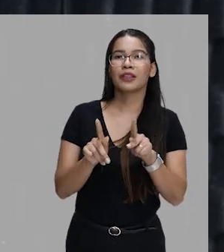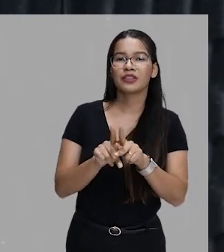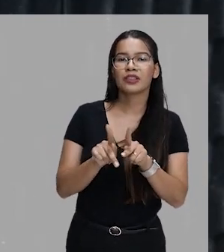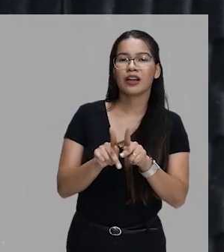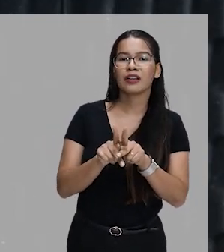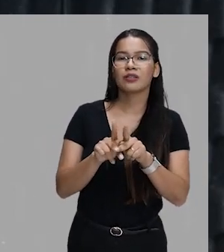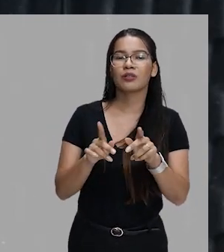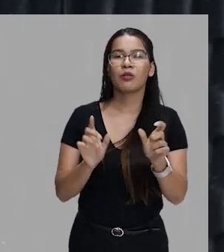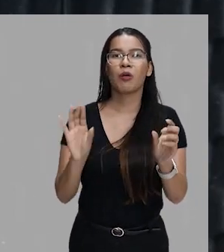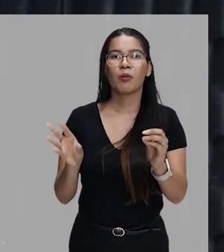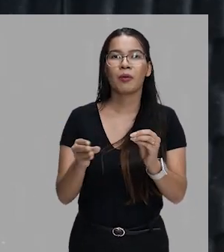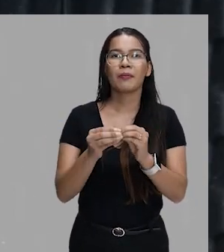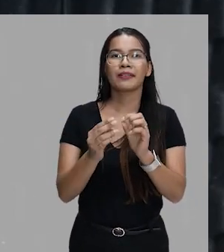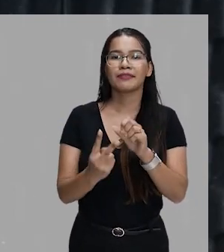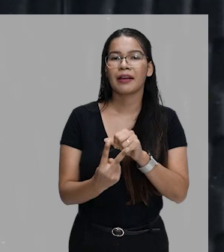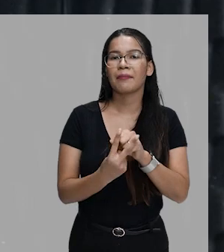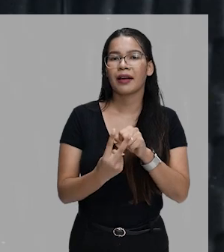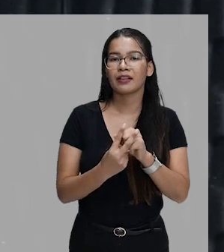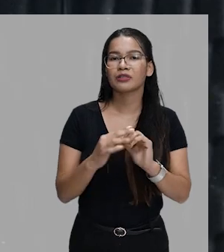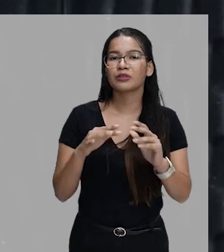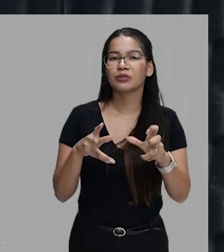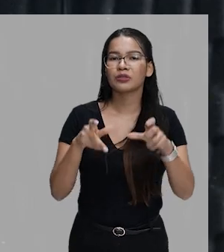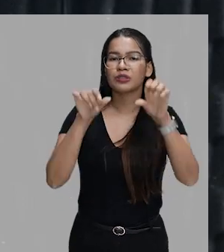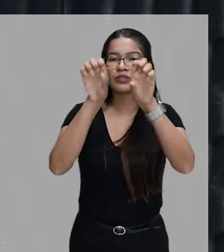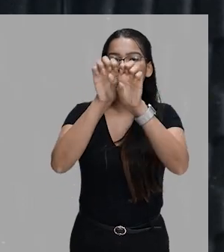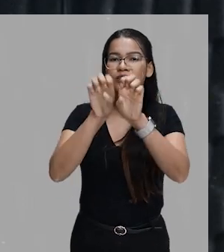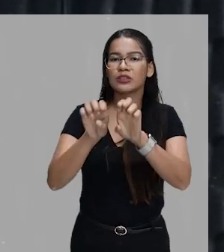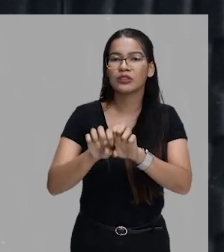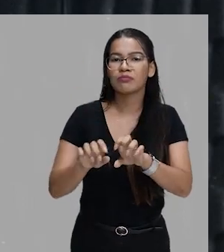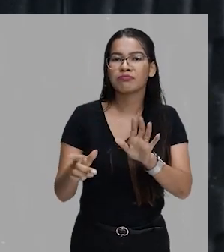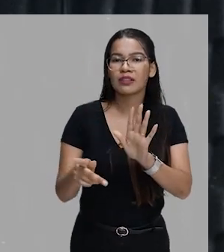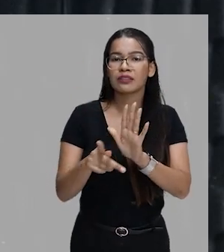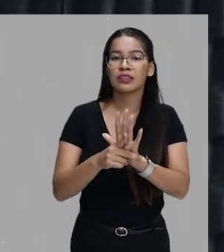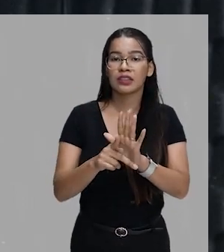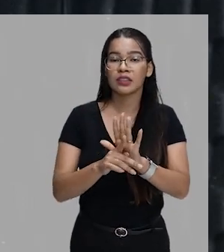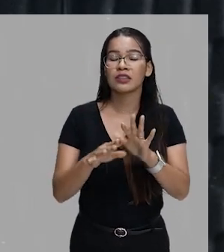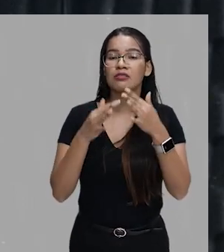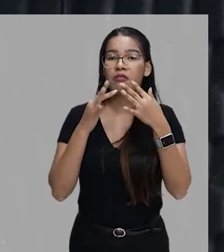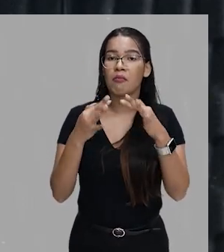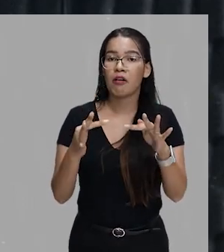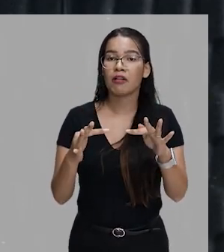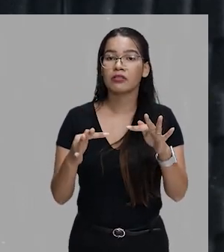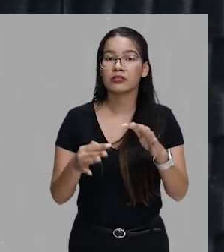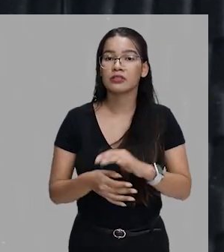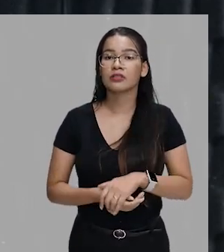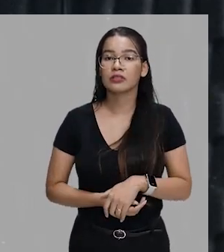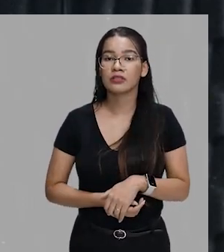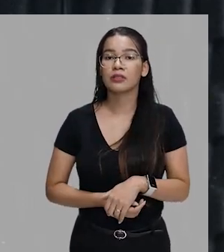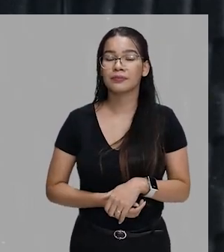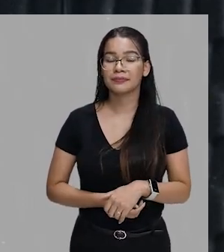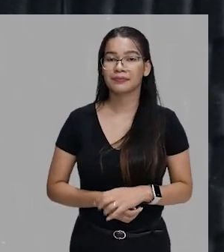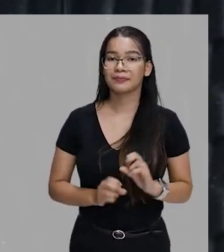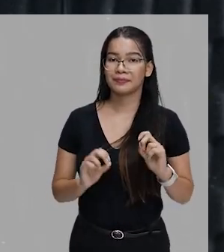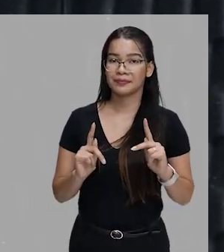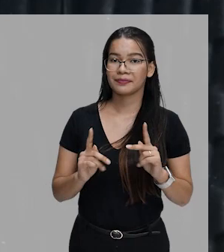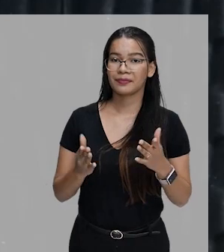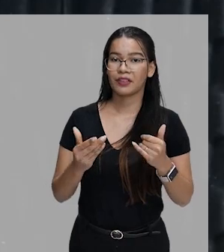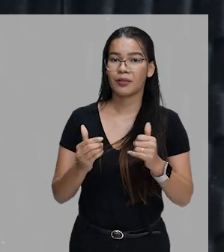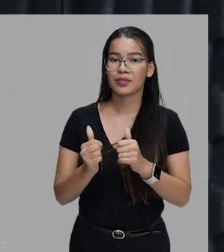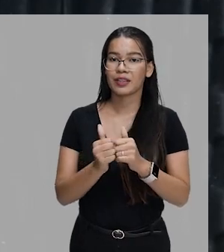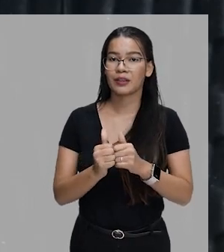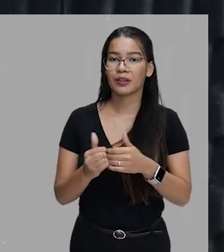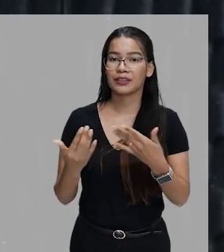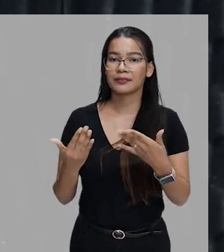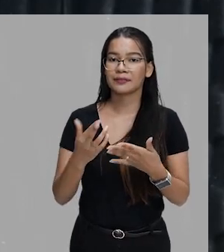complemento nominal, o que tiver de estrutura dentro de uma oração, as orações coordenadas possuem, certo? Vamos